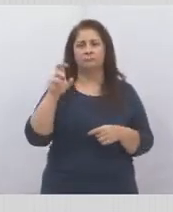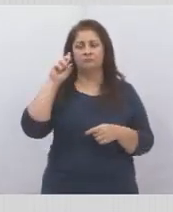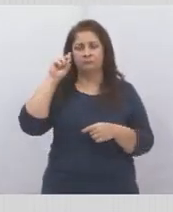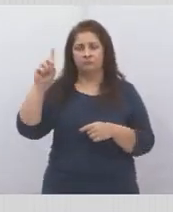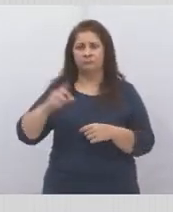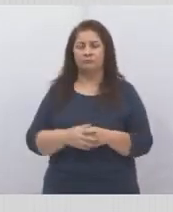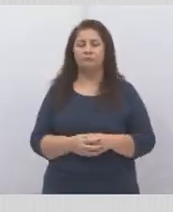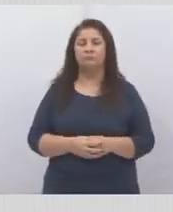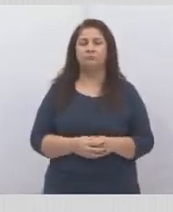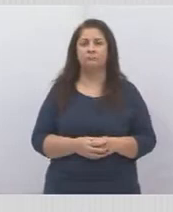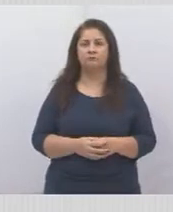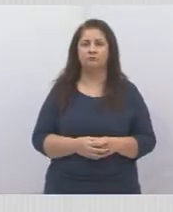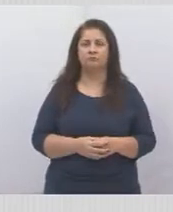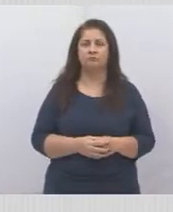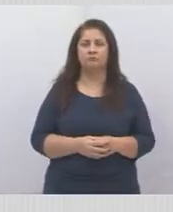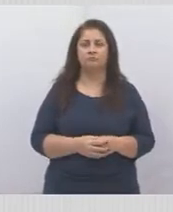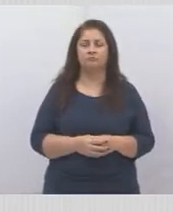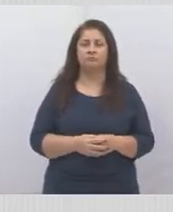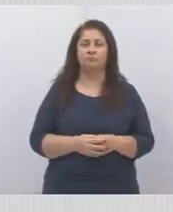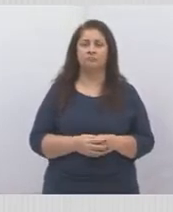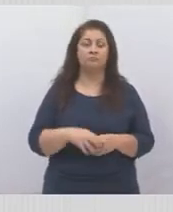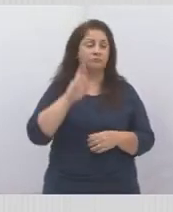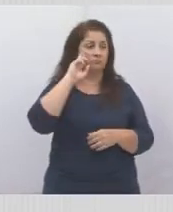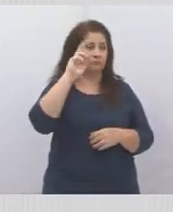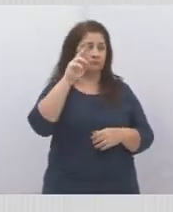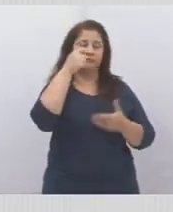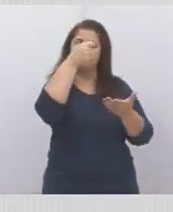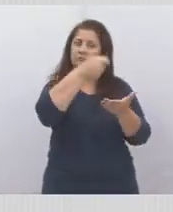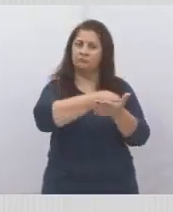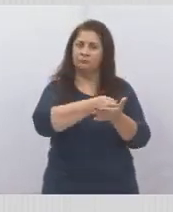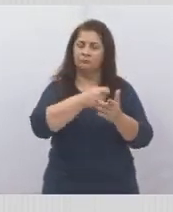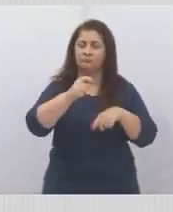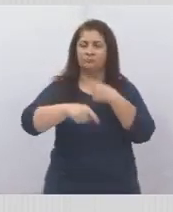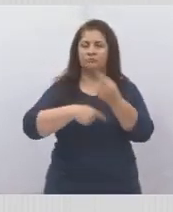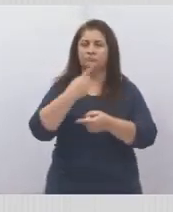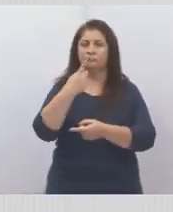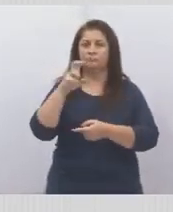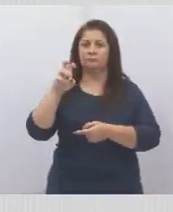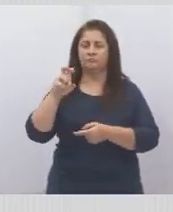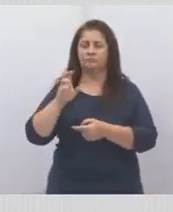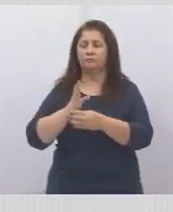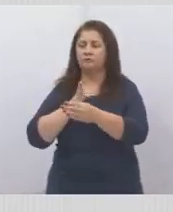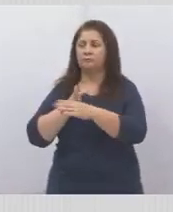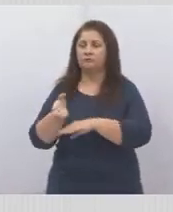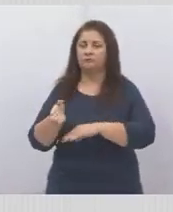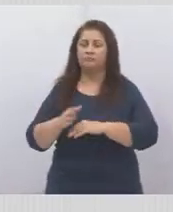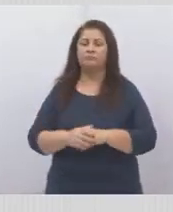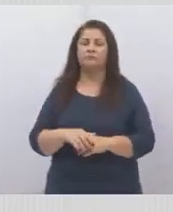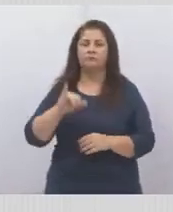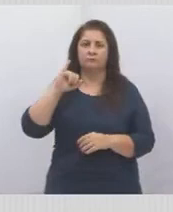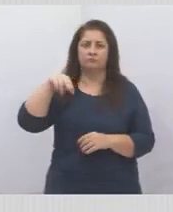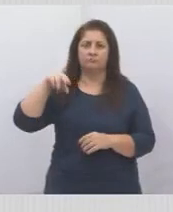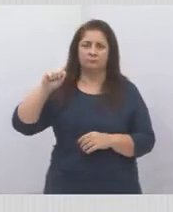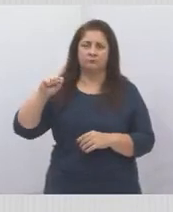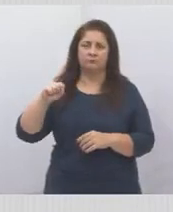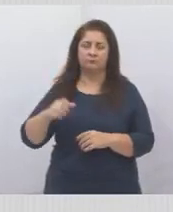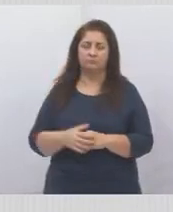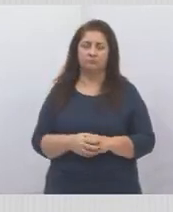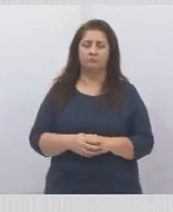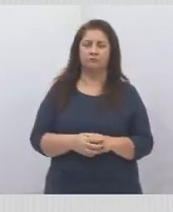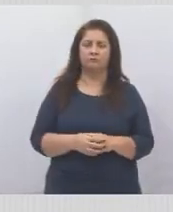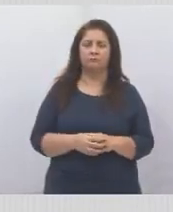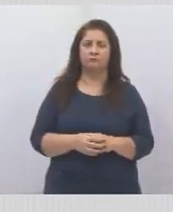e esses 15 dias o empregador é que paga após 15 dias e ela ingressa no INSS